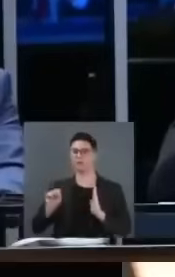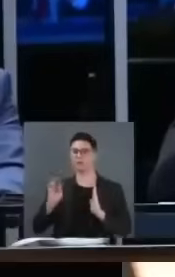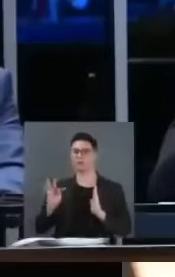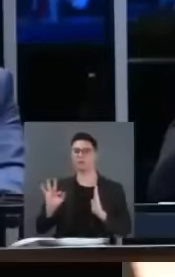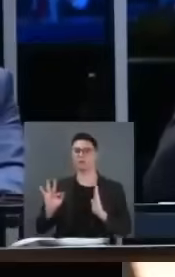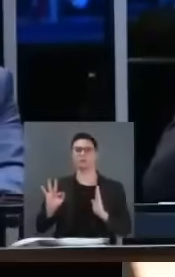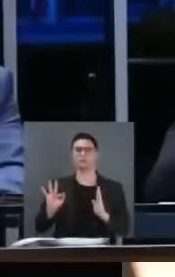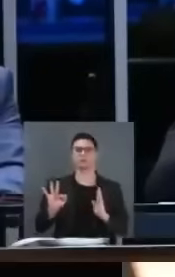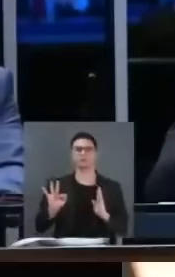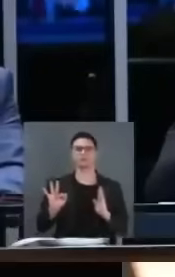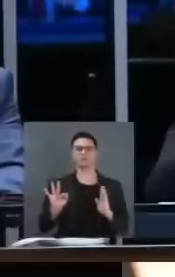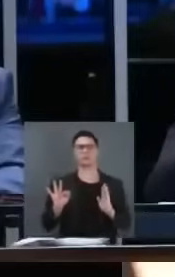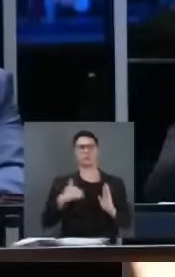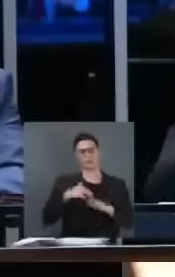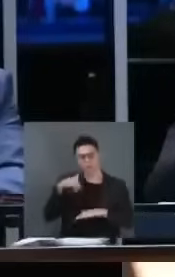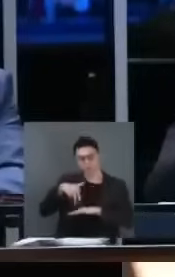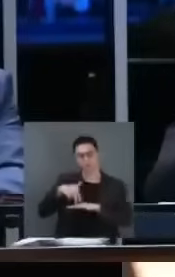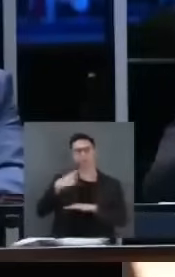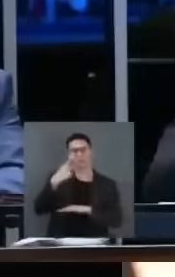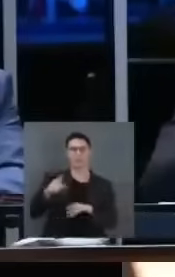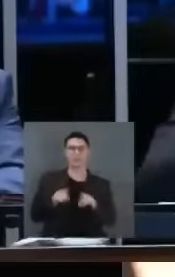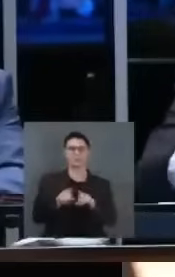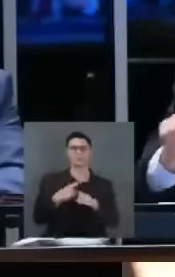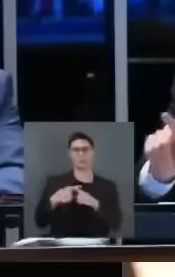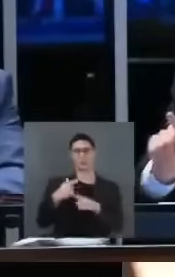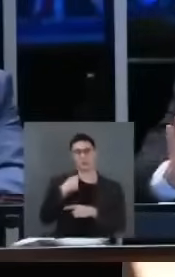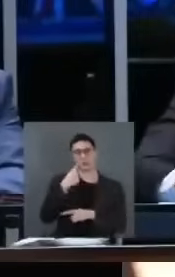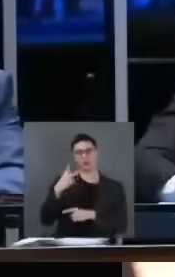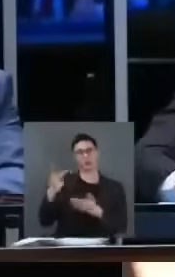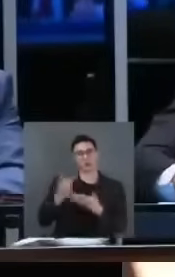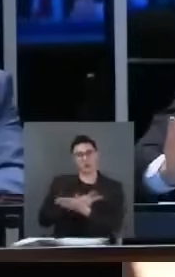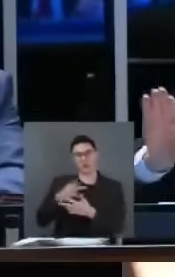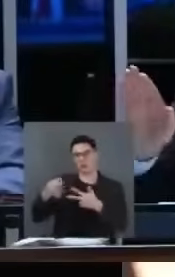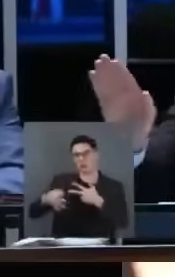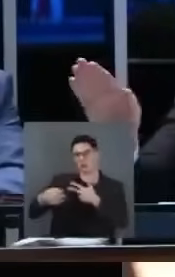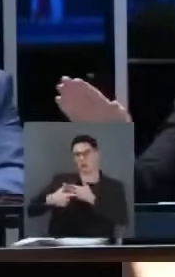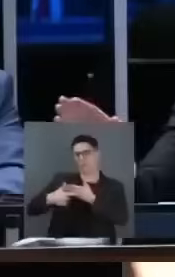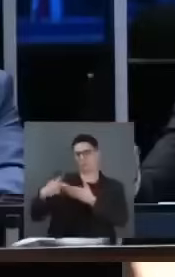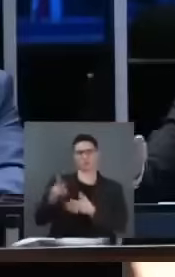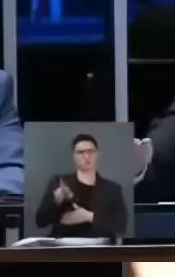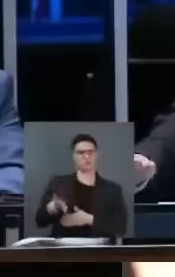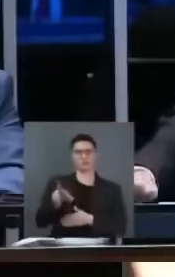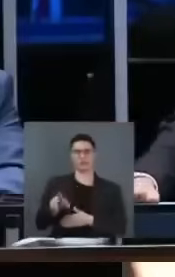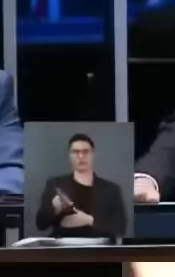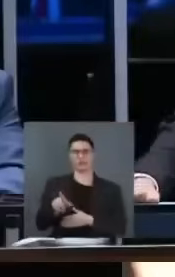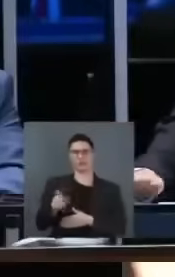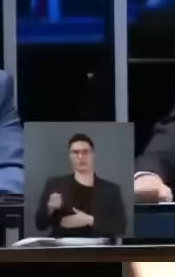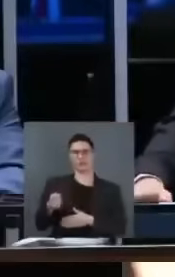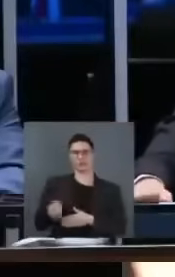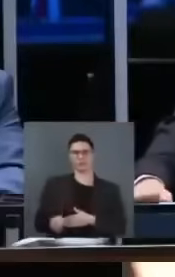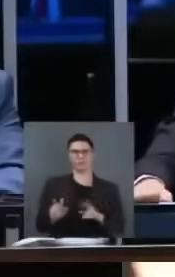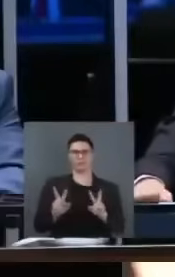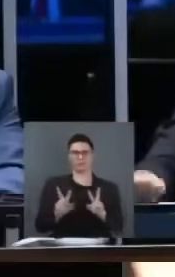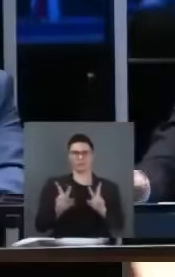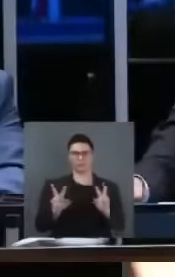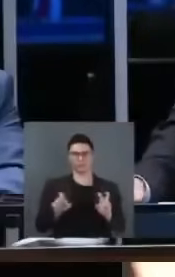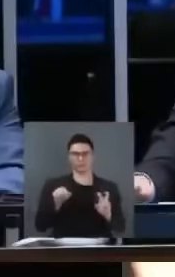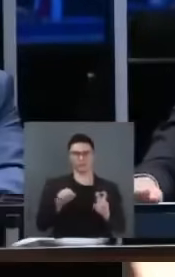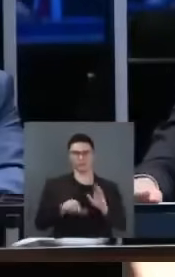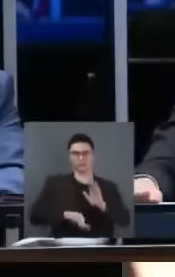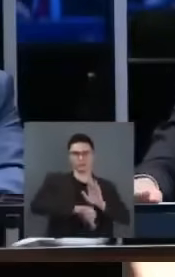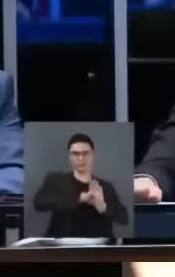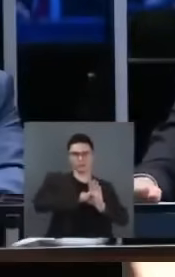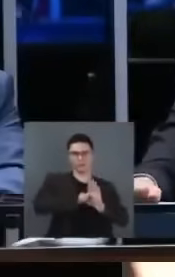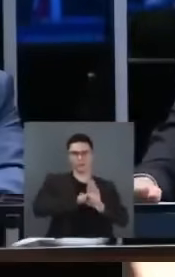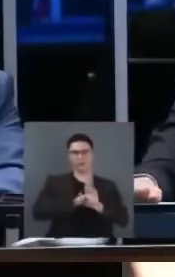Federal, sobre a qual eu me pronunciei, inclusive, porque achei indevida, porque não é papel do Poder Judiciário decidir sobre a